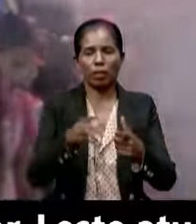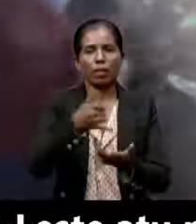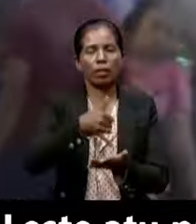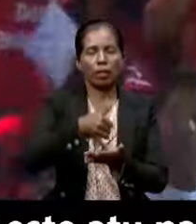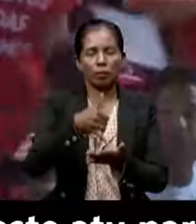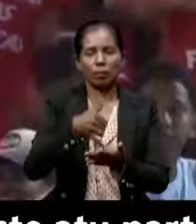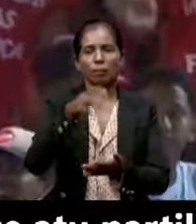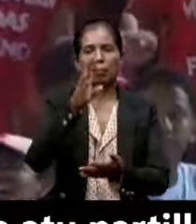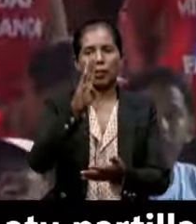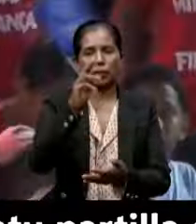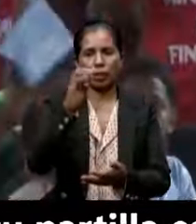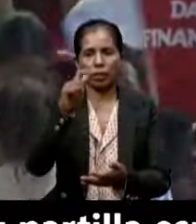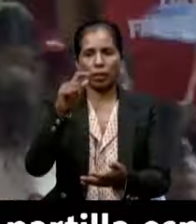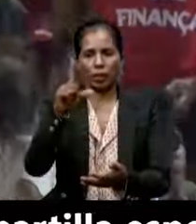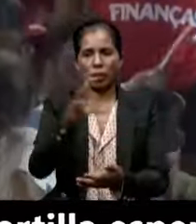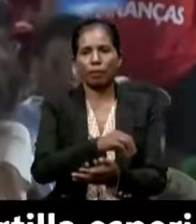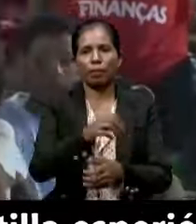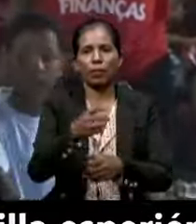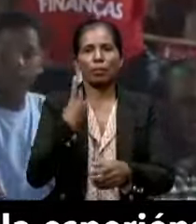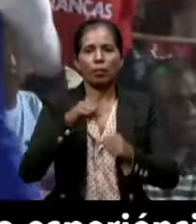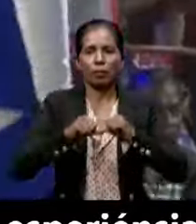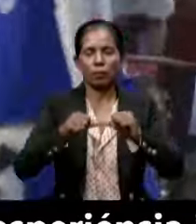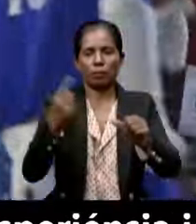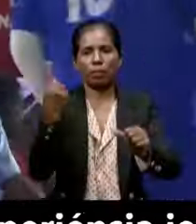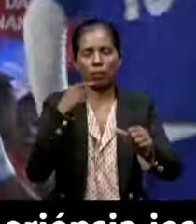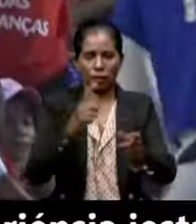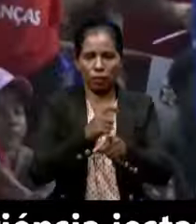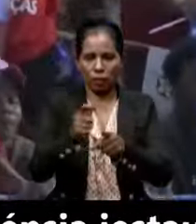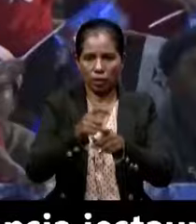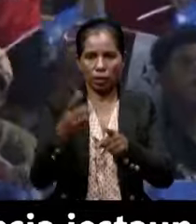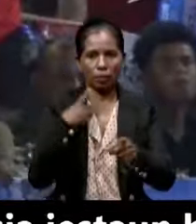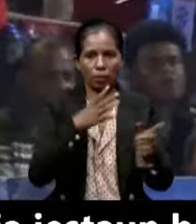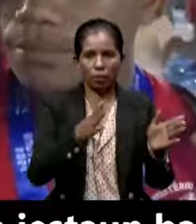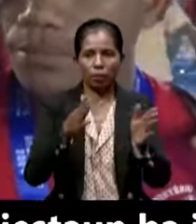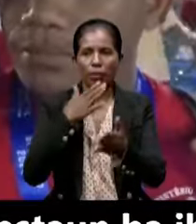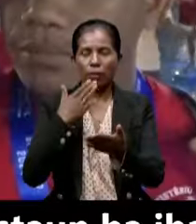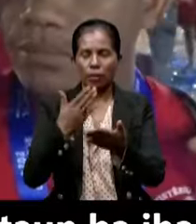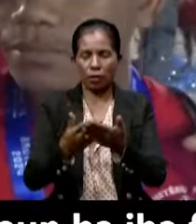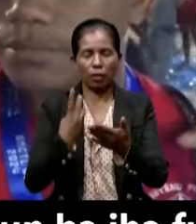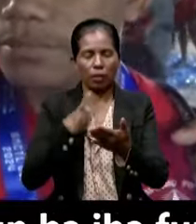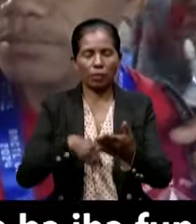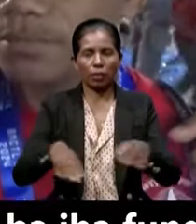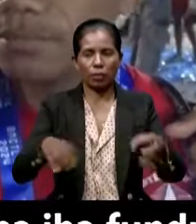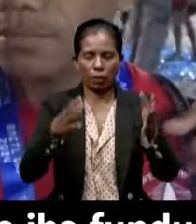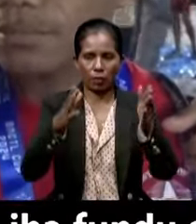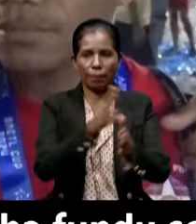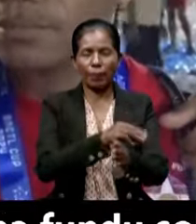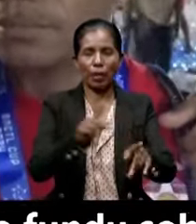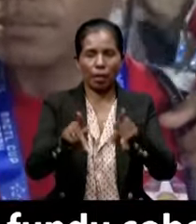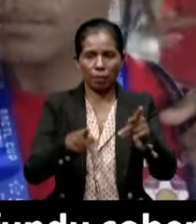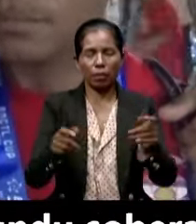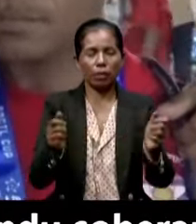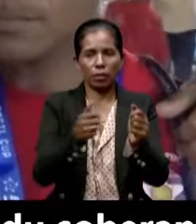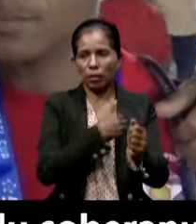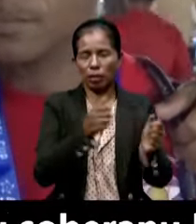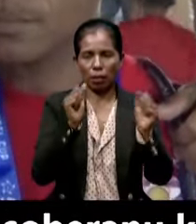né, batina ainda né. Sim, a mim se continua na fata em treino né, a mim prepara dia que lutar, a mim jogador Lubukira né, infelizmente se dá o bela muito